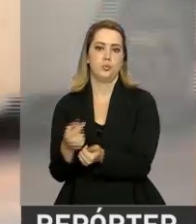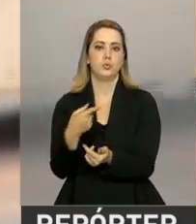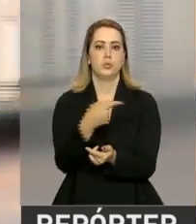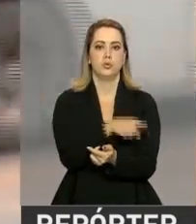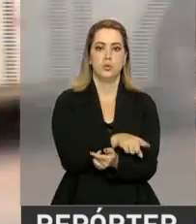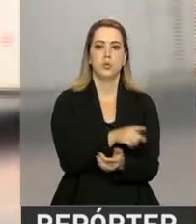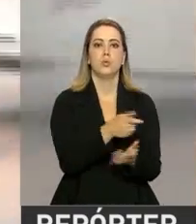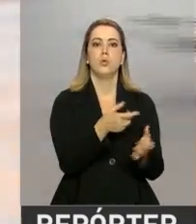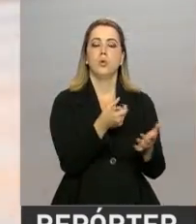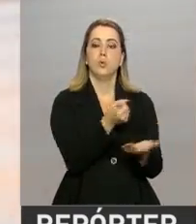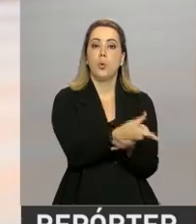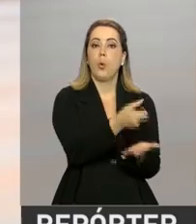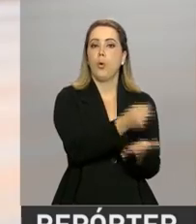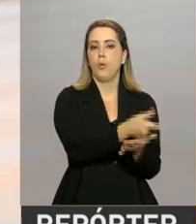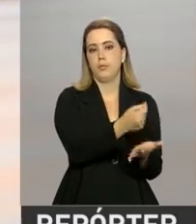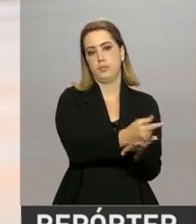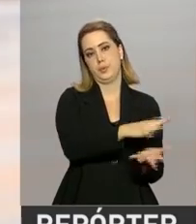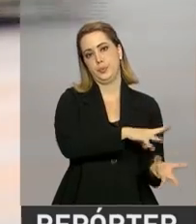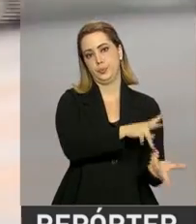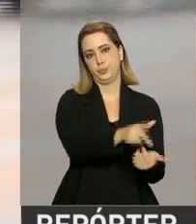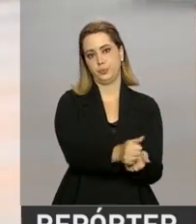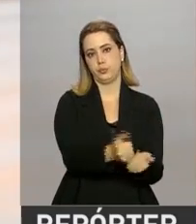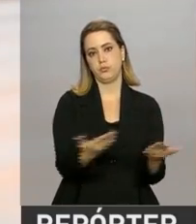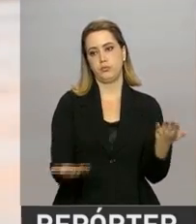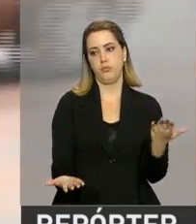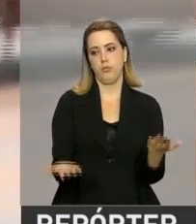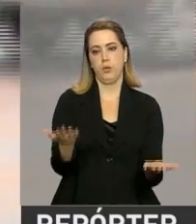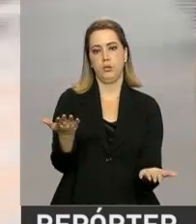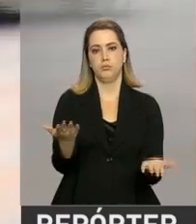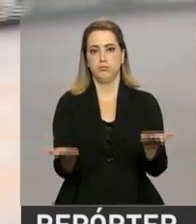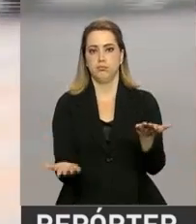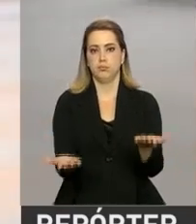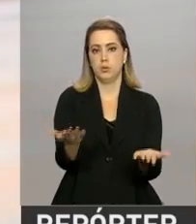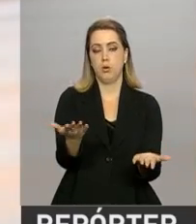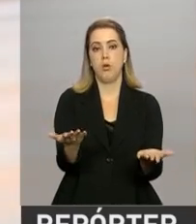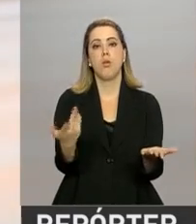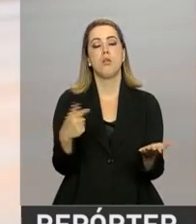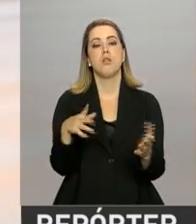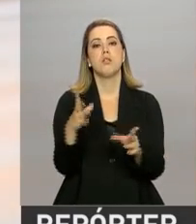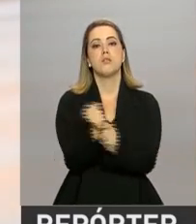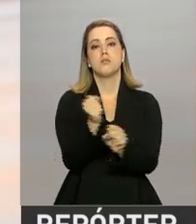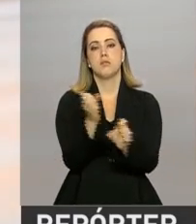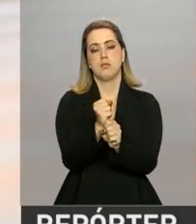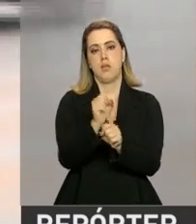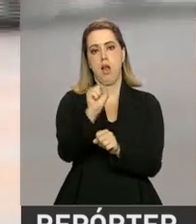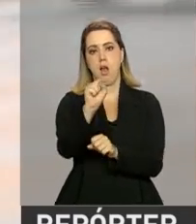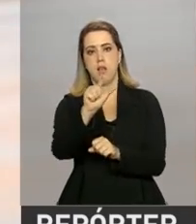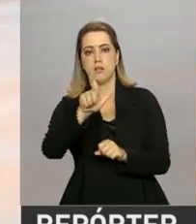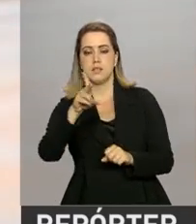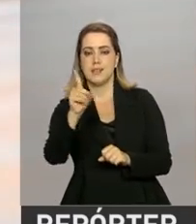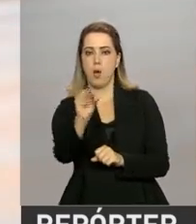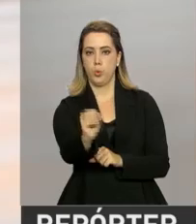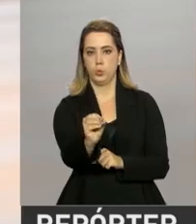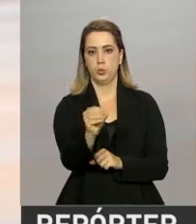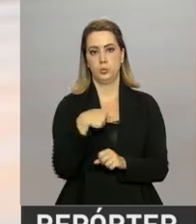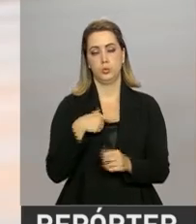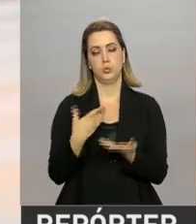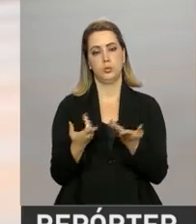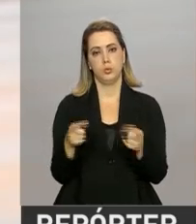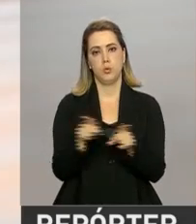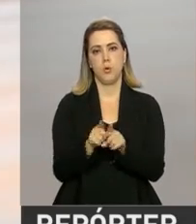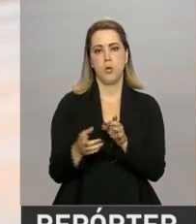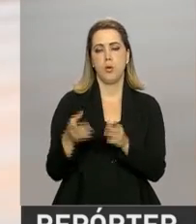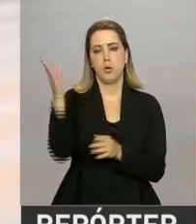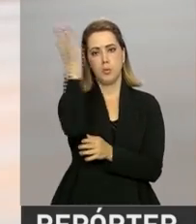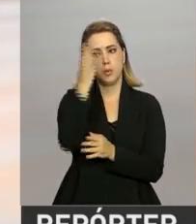compra lá de fora a diferença entre as exportações e importações recebe o nome de saldo comercial quando o Brasil vende mais do